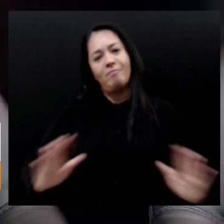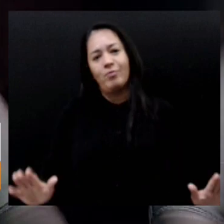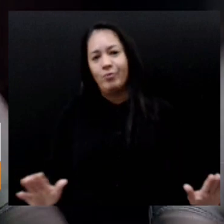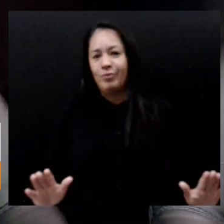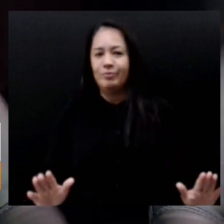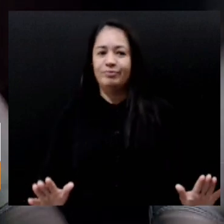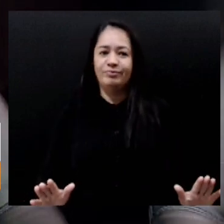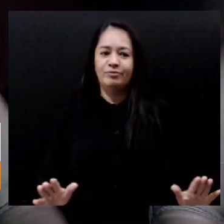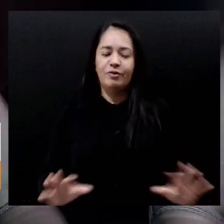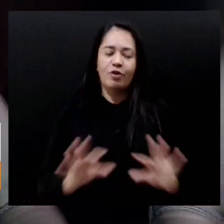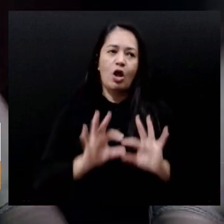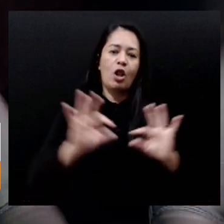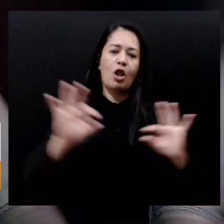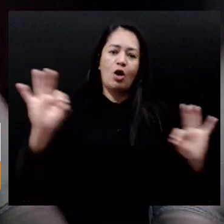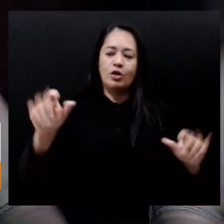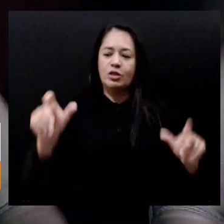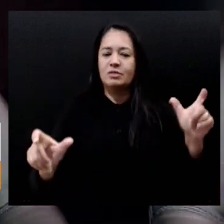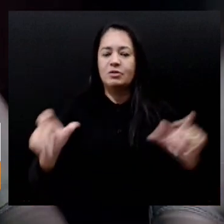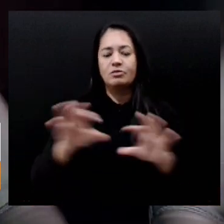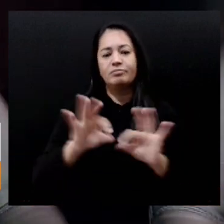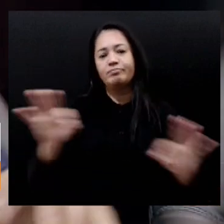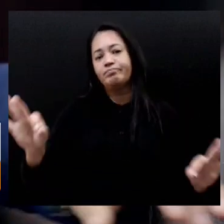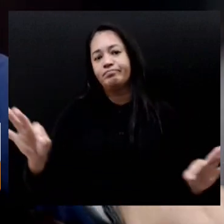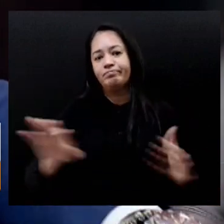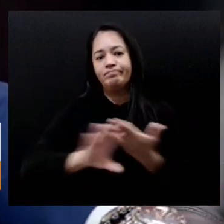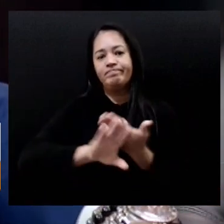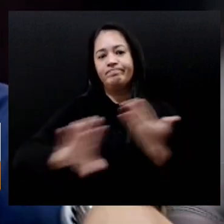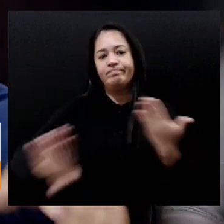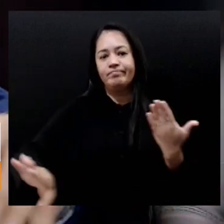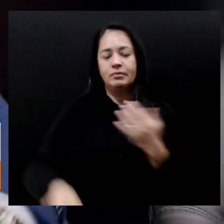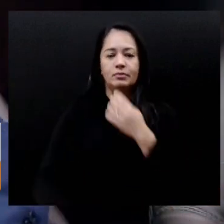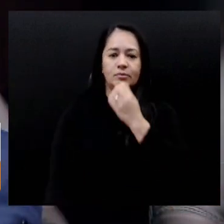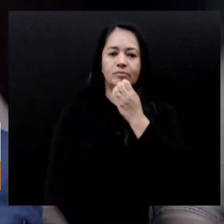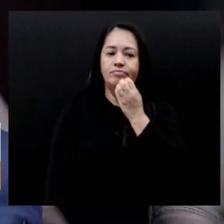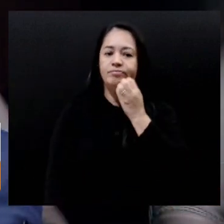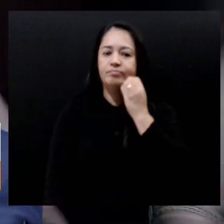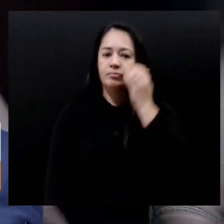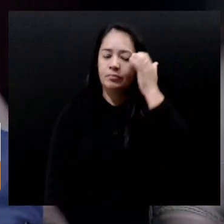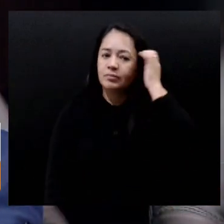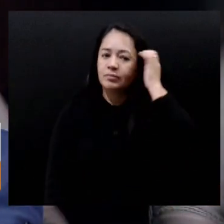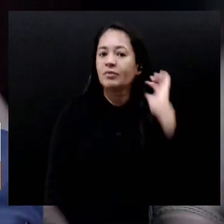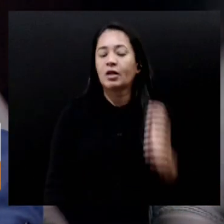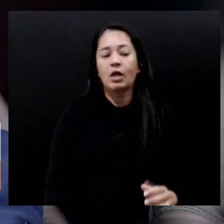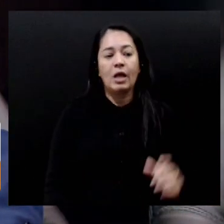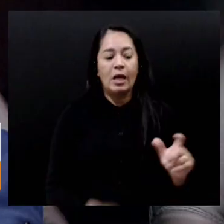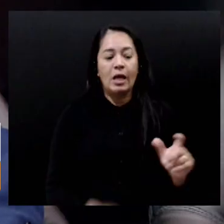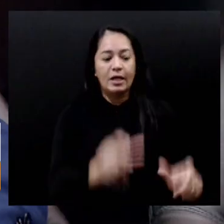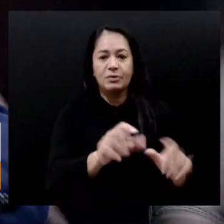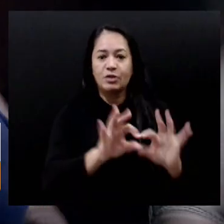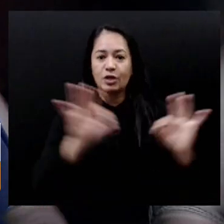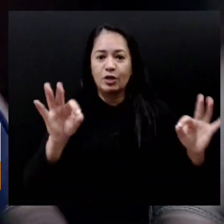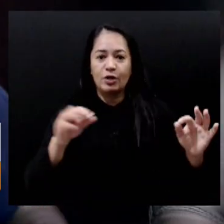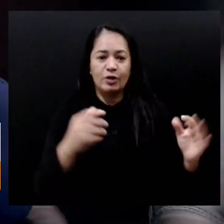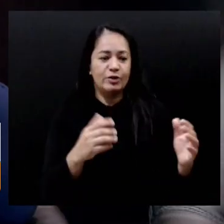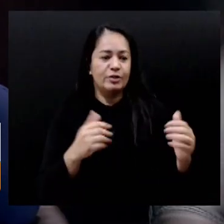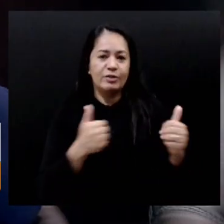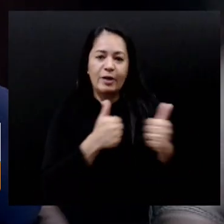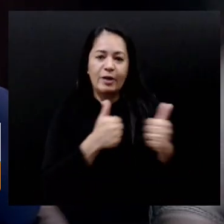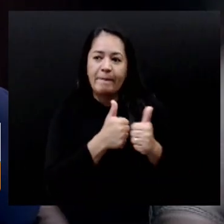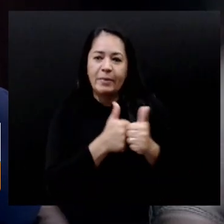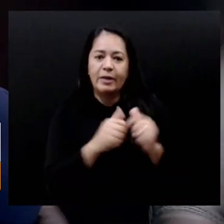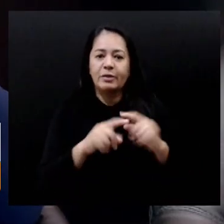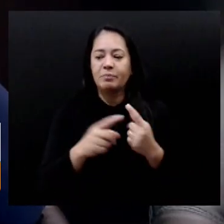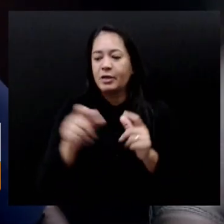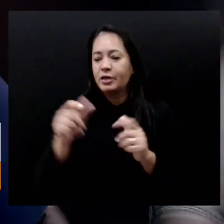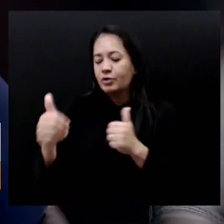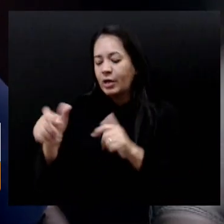as pessoas e aproxima-os de longe e distancia-os de perto, né? Bem isso, aham. Sim, a gente tem tido